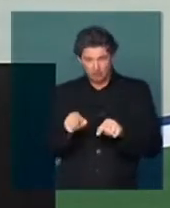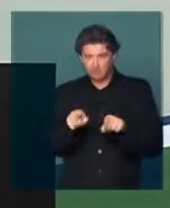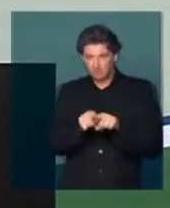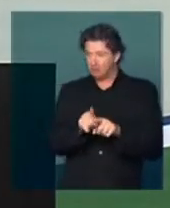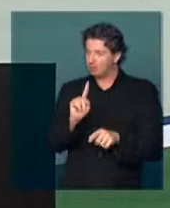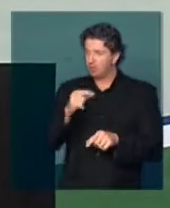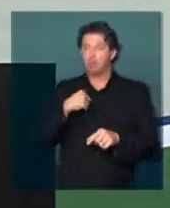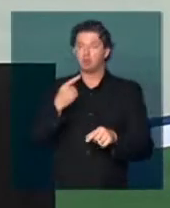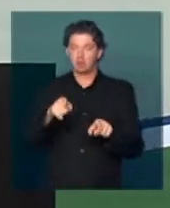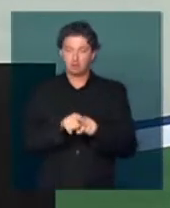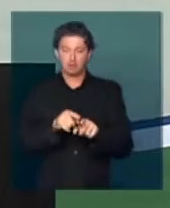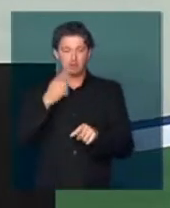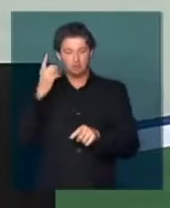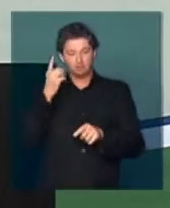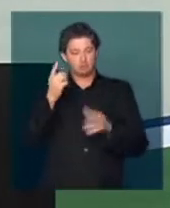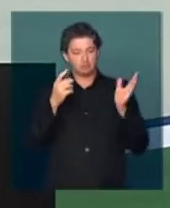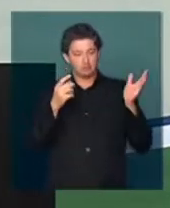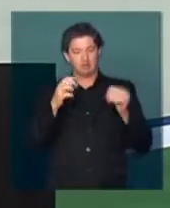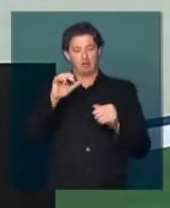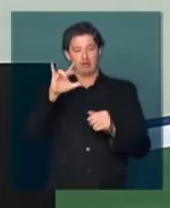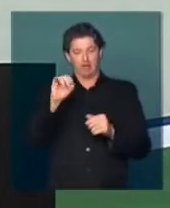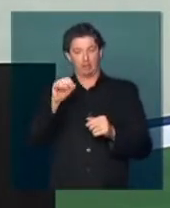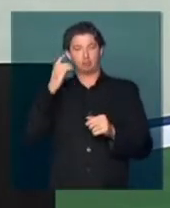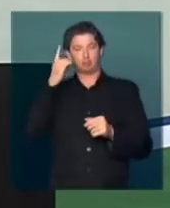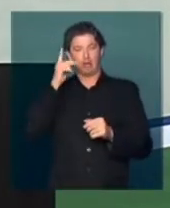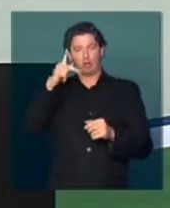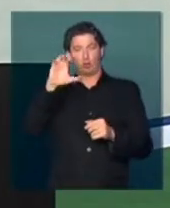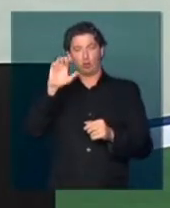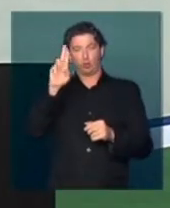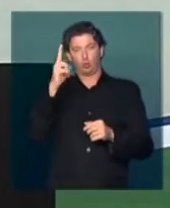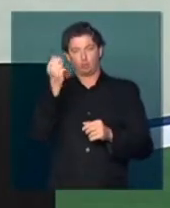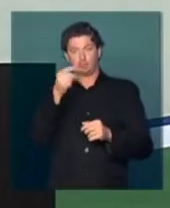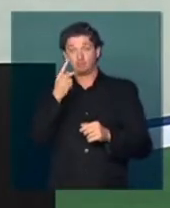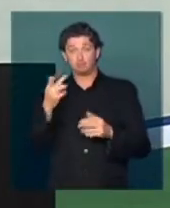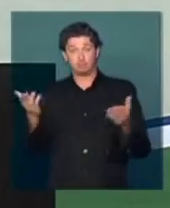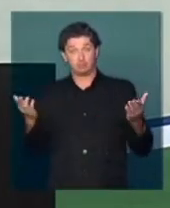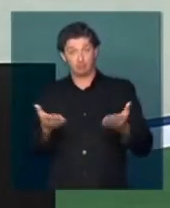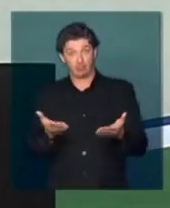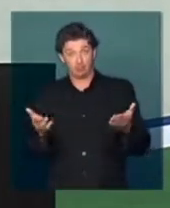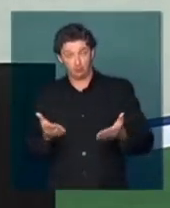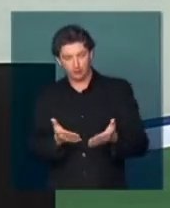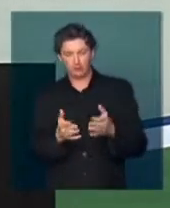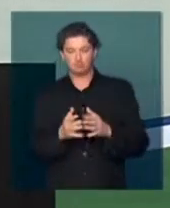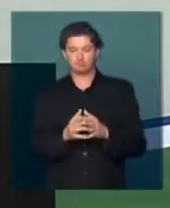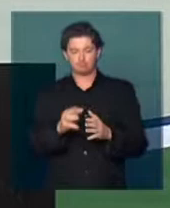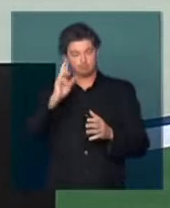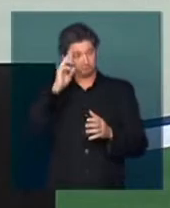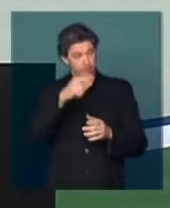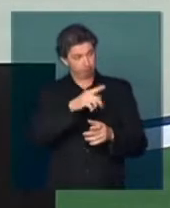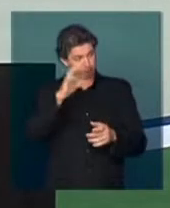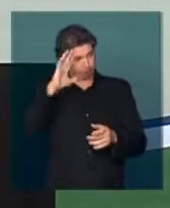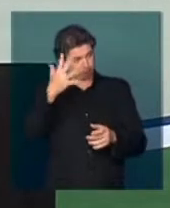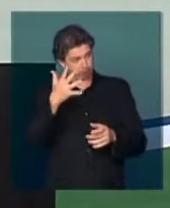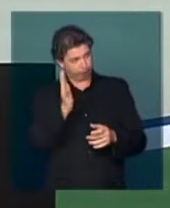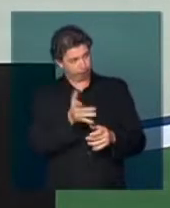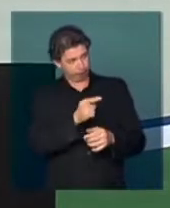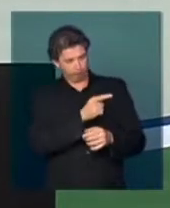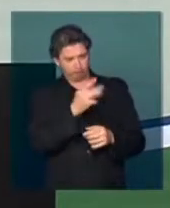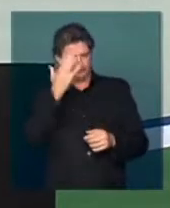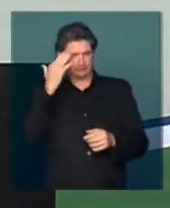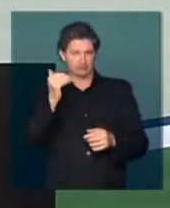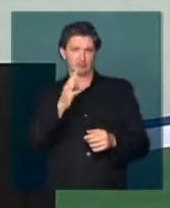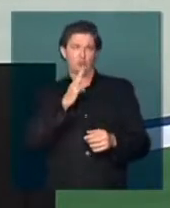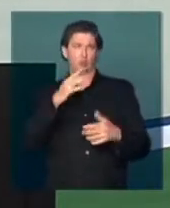aqui, deputado Zé Carlos do Pátio, deputado Eduardo Cunha, dizer que, nesse momento, E Vossa Excelência tomou uma atitude